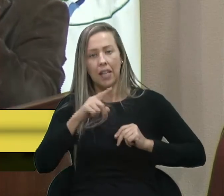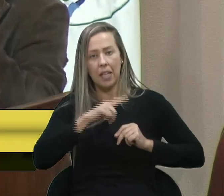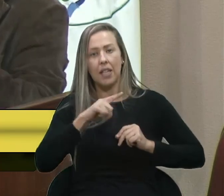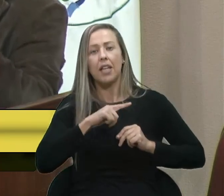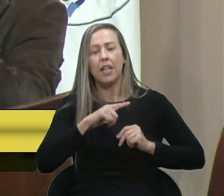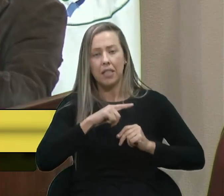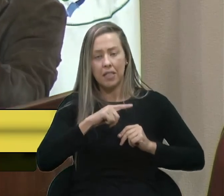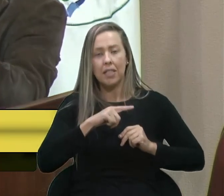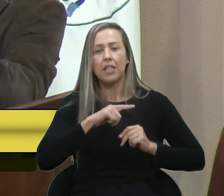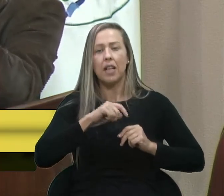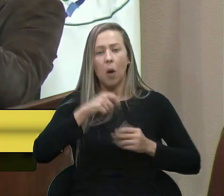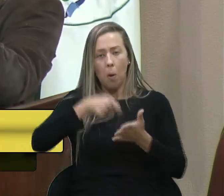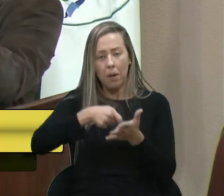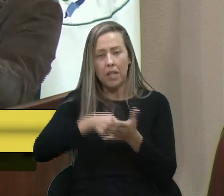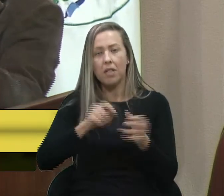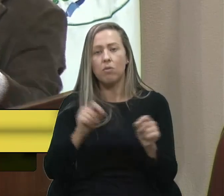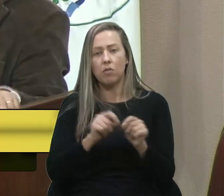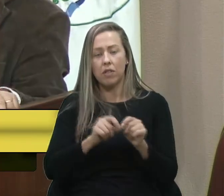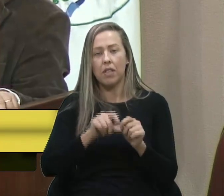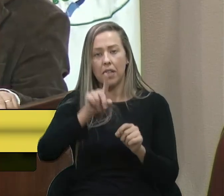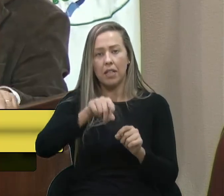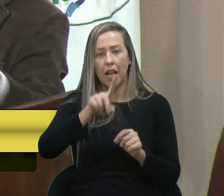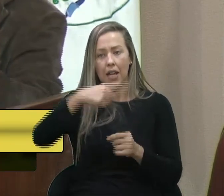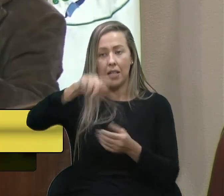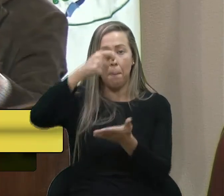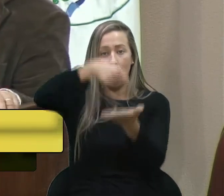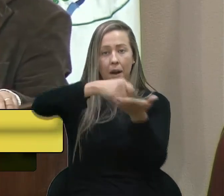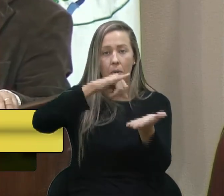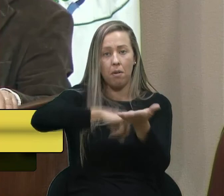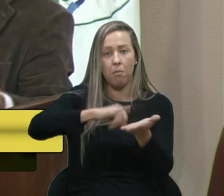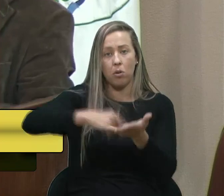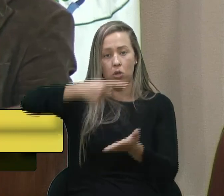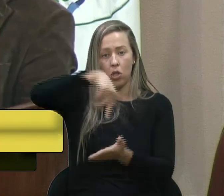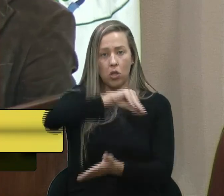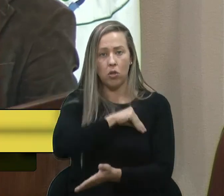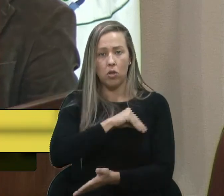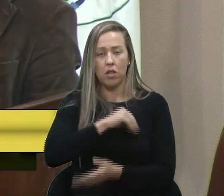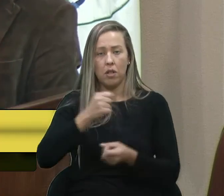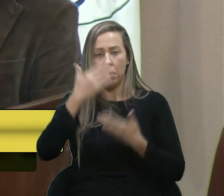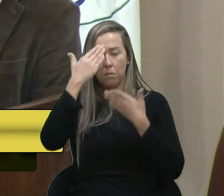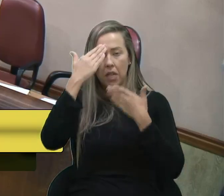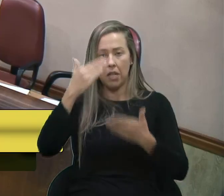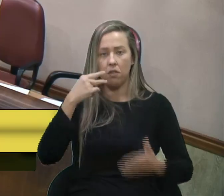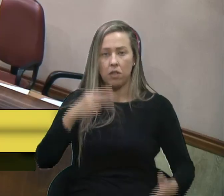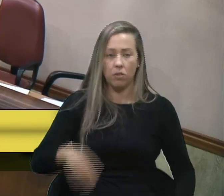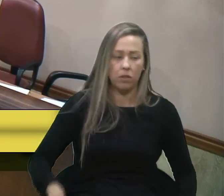nós temos a obrigação de fazer, porque é eles que pagam os impostos e o nosso salário. Finalizando. Era isso, colegas vereadores.